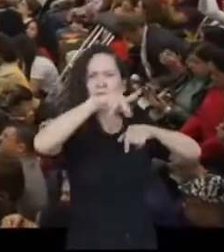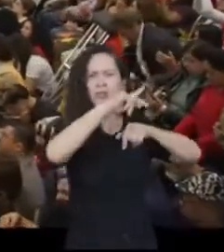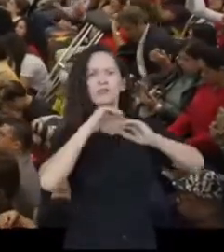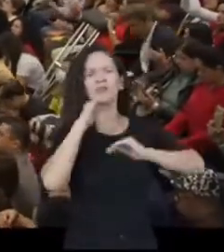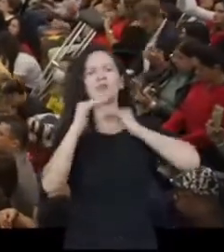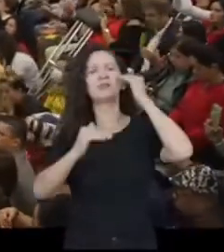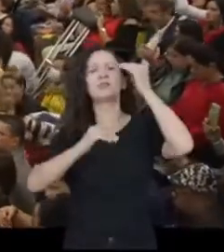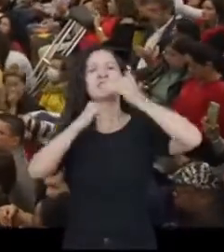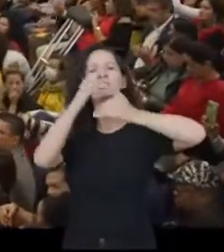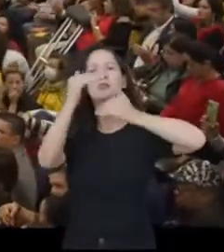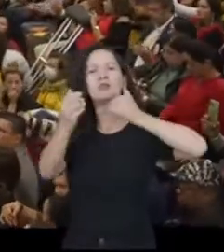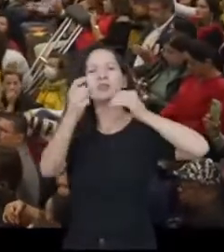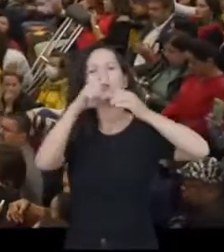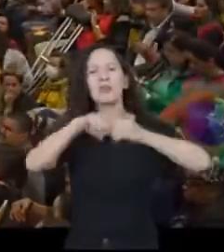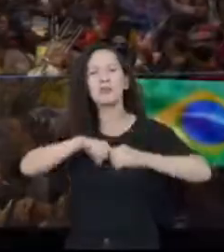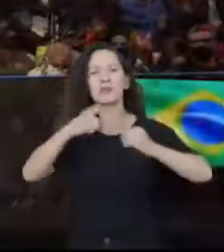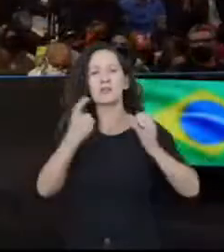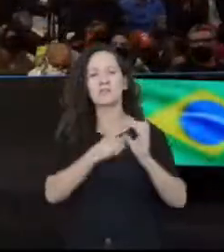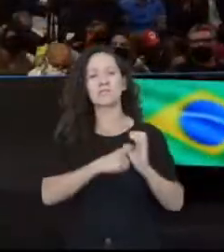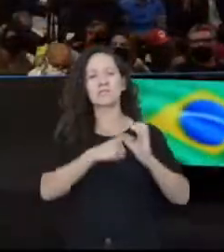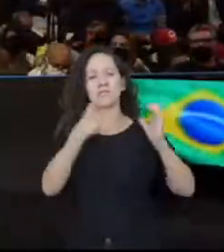independente.